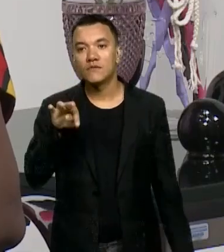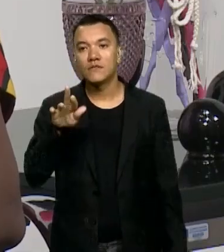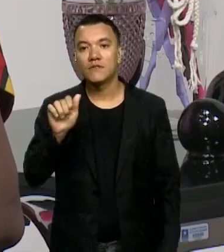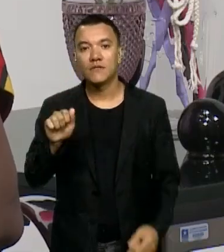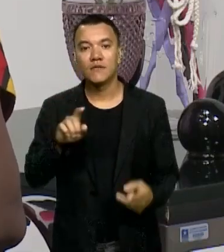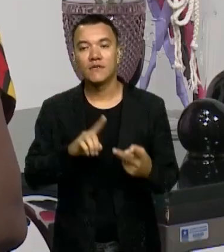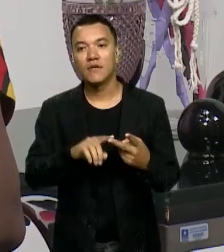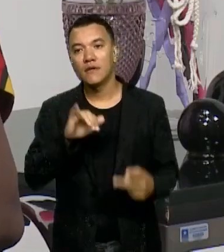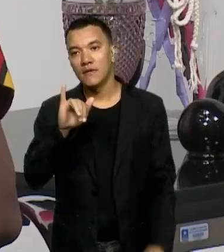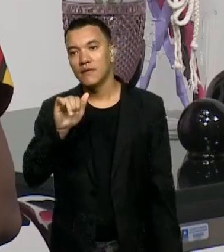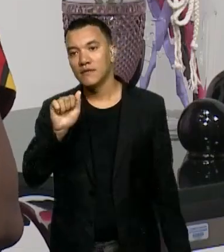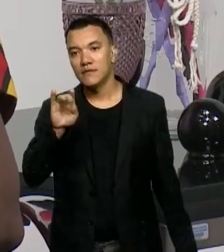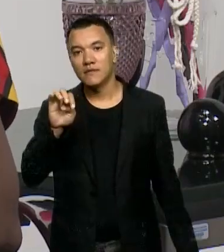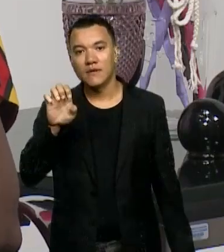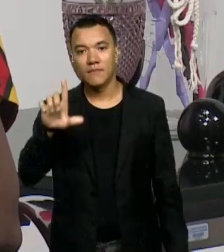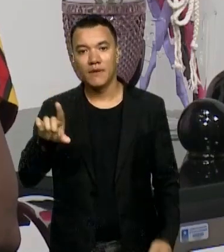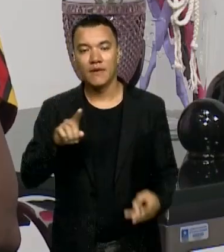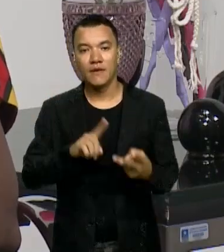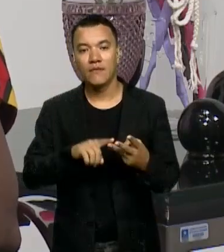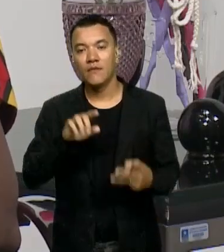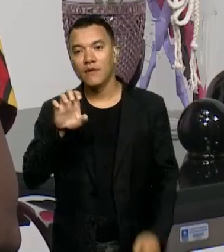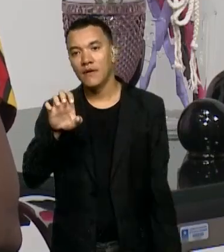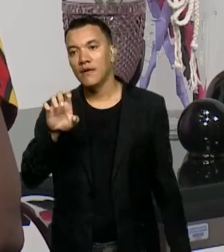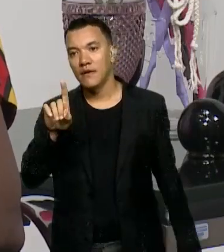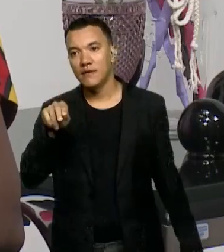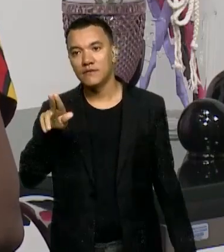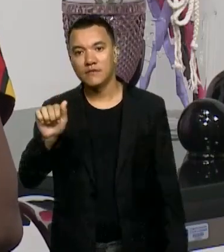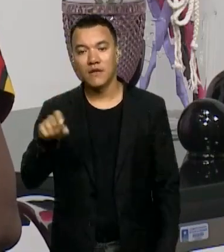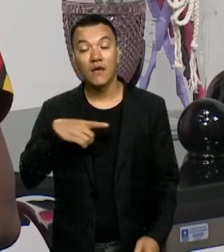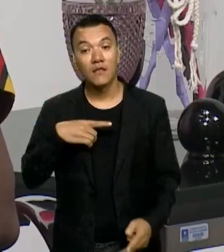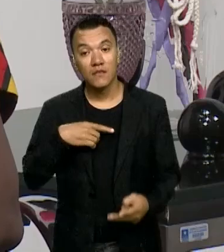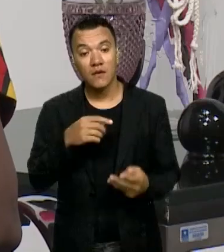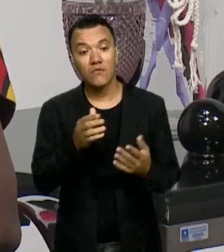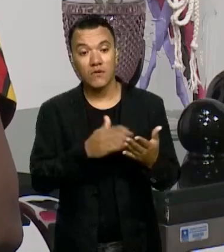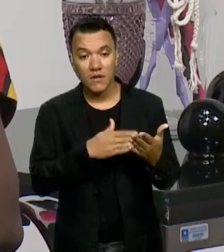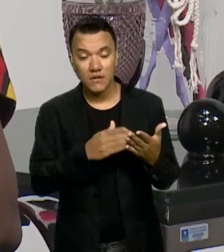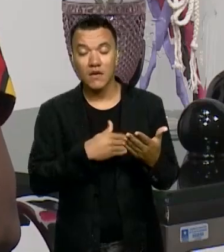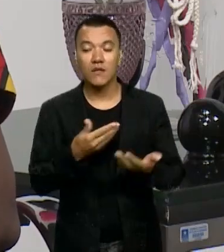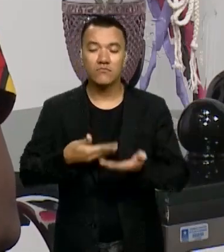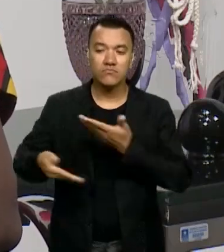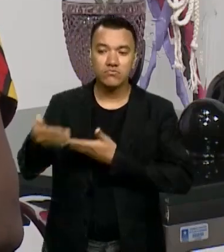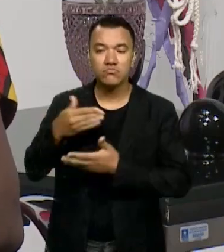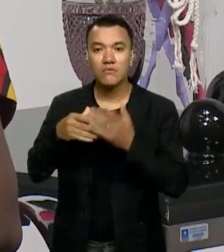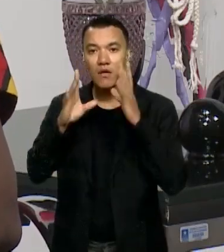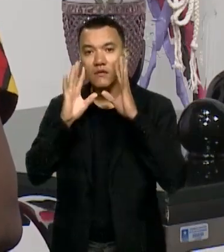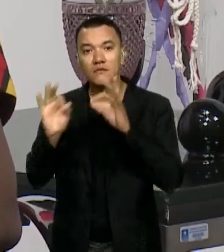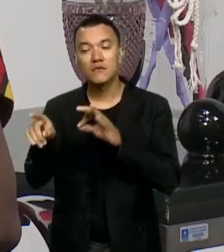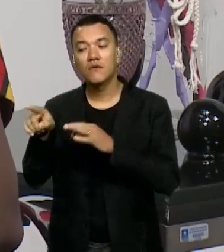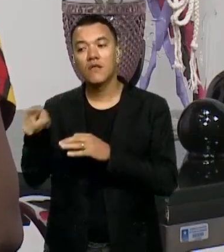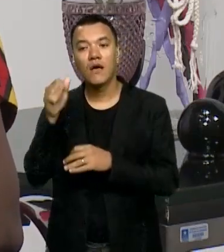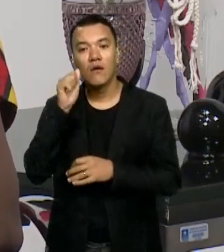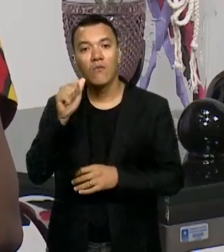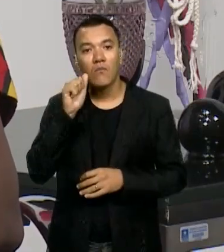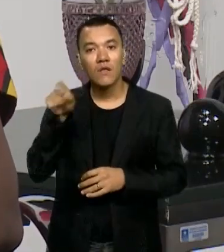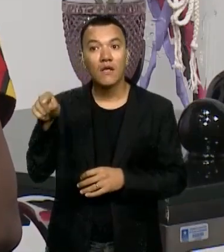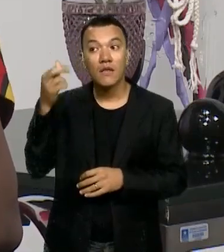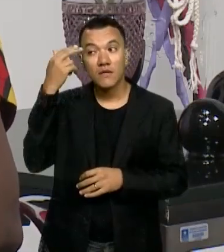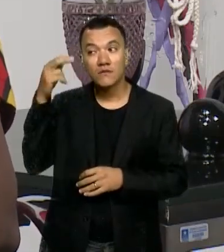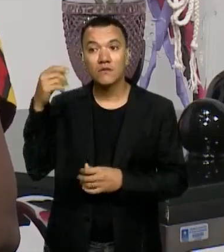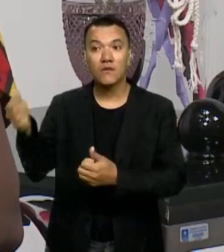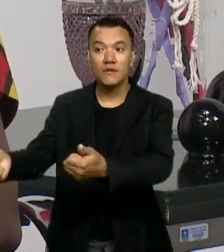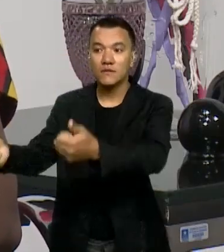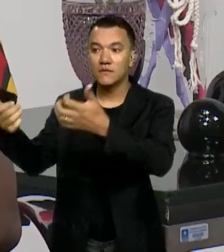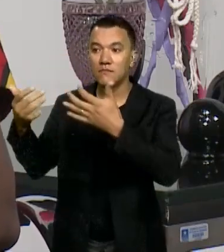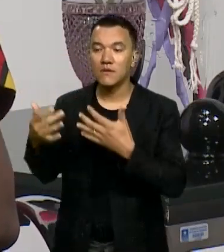o caderno, a gente veio dialogando com essas mulheres, e não só também o caderno, mas ouvindo a história, a forma de se